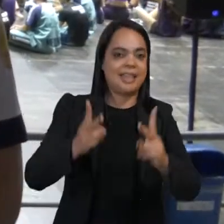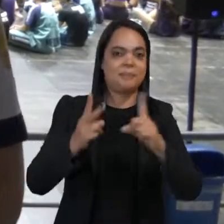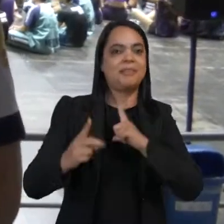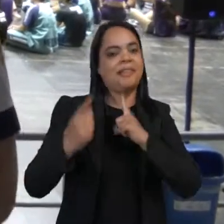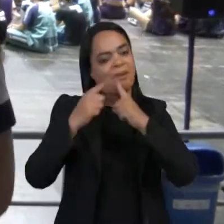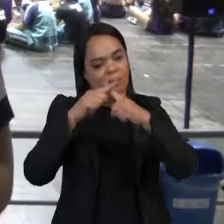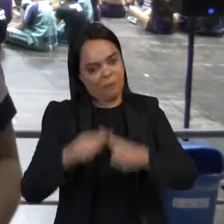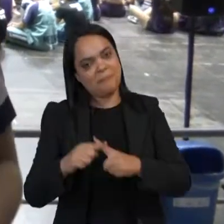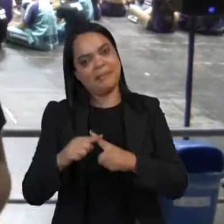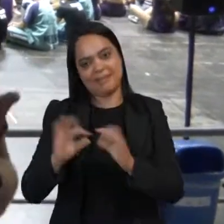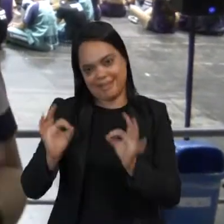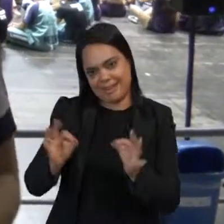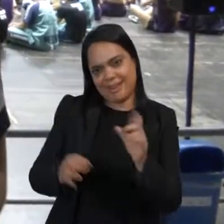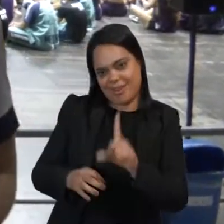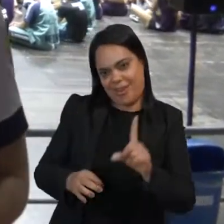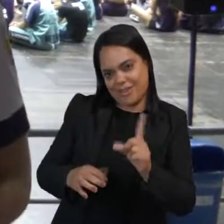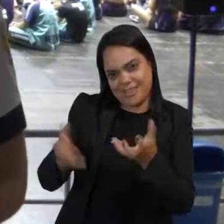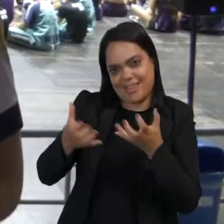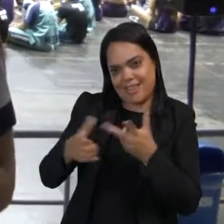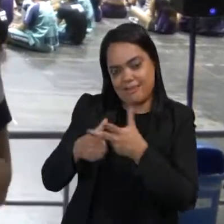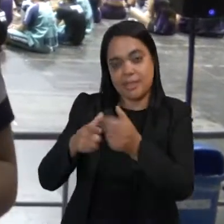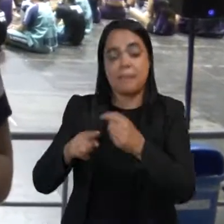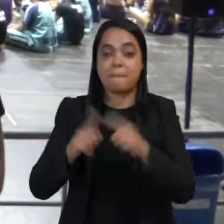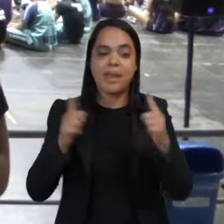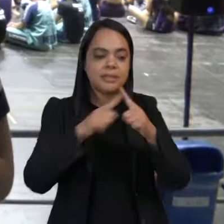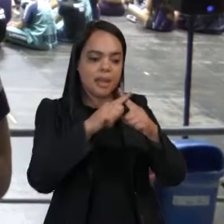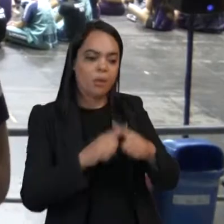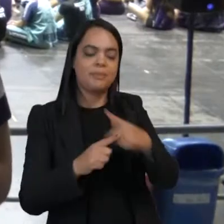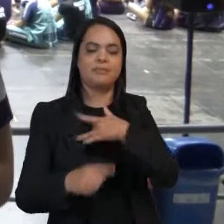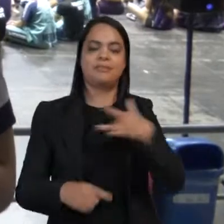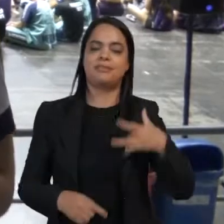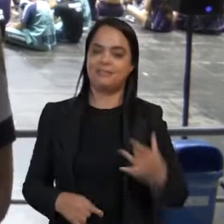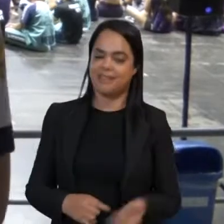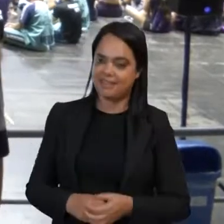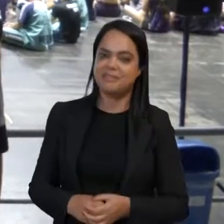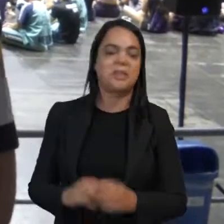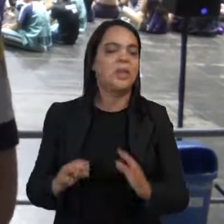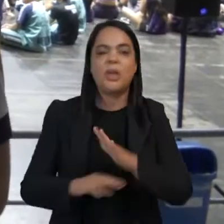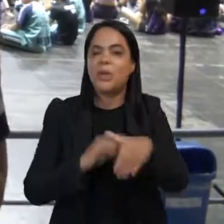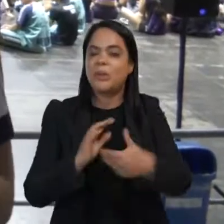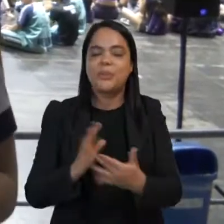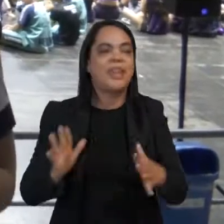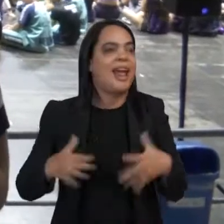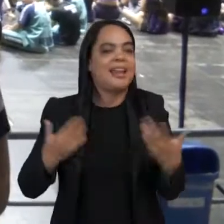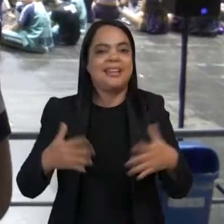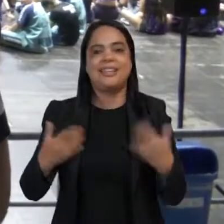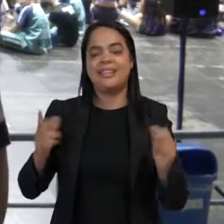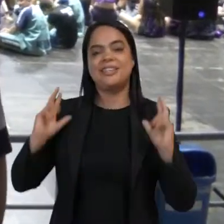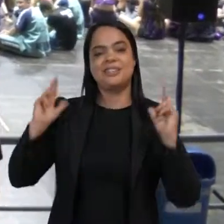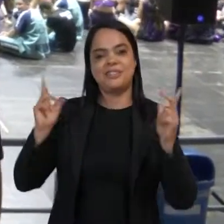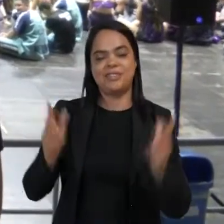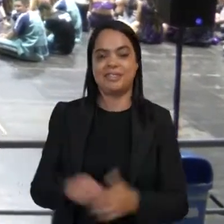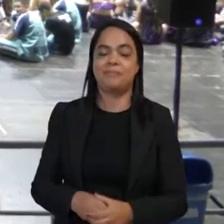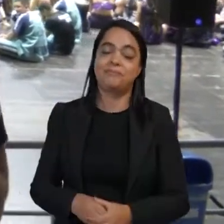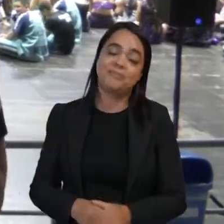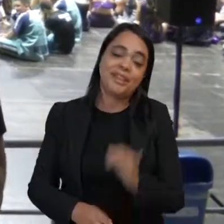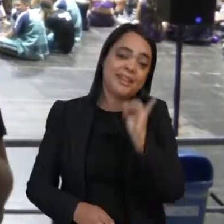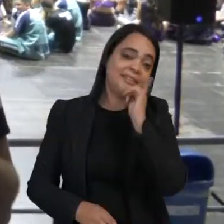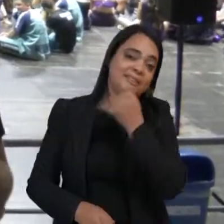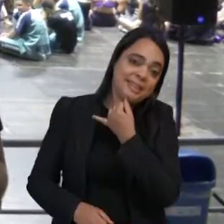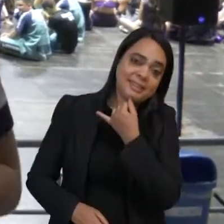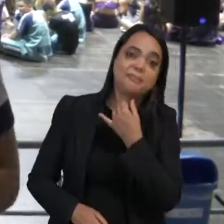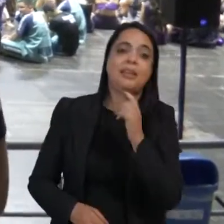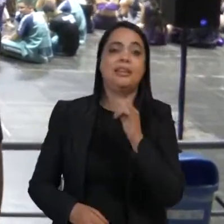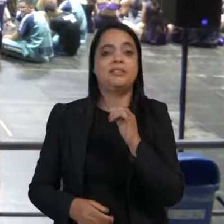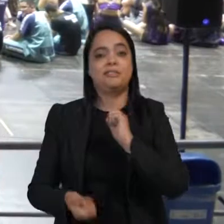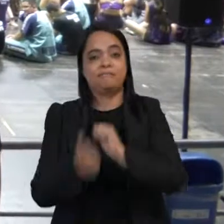as rivalidades, né? Lógico, a gente quer ganhar, mas é uma rivalidade saudável, né? É tudo uma alegria, uma diversão. É uma pena